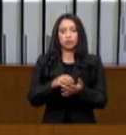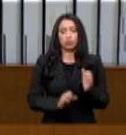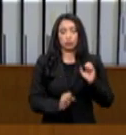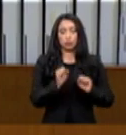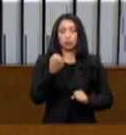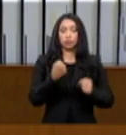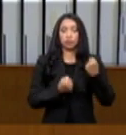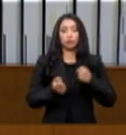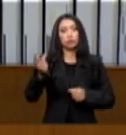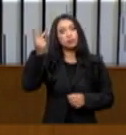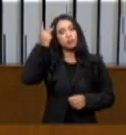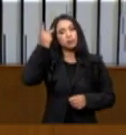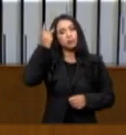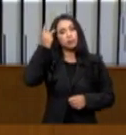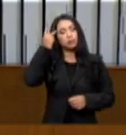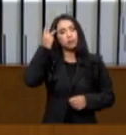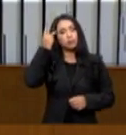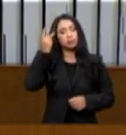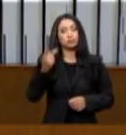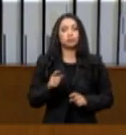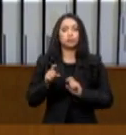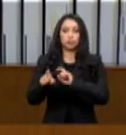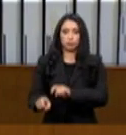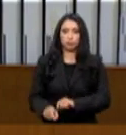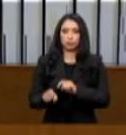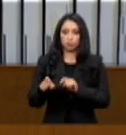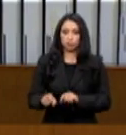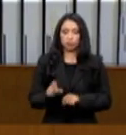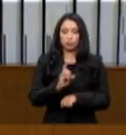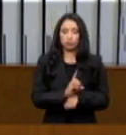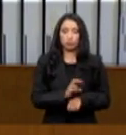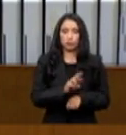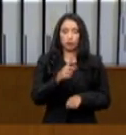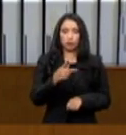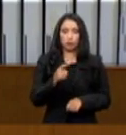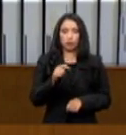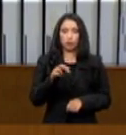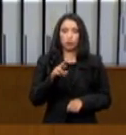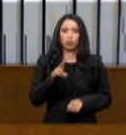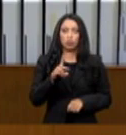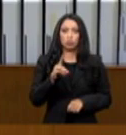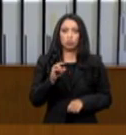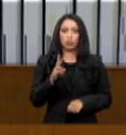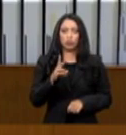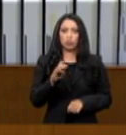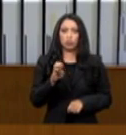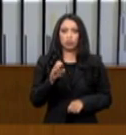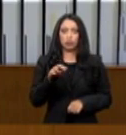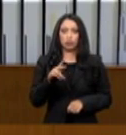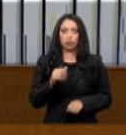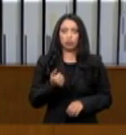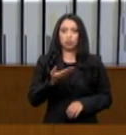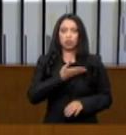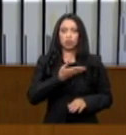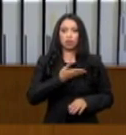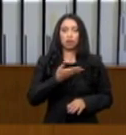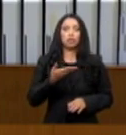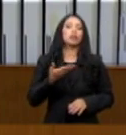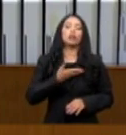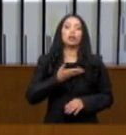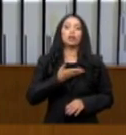Paulo e Associação Brasileira do Agronegócio, Dr. Paulo Henrique Lucon. Pelo amicus curiae, Estado do Pará,